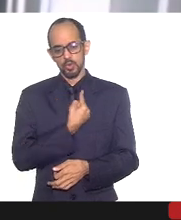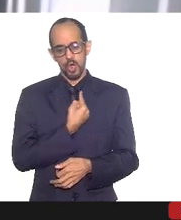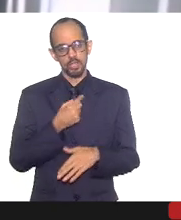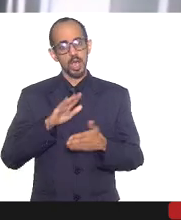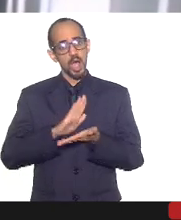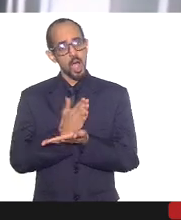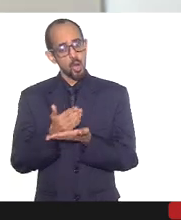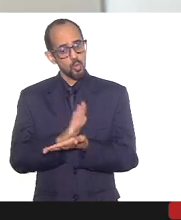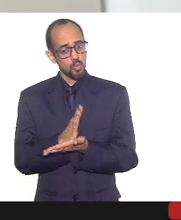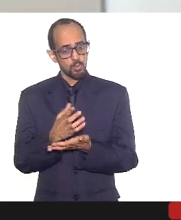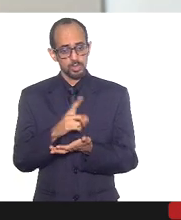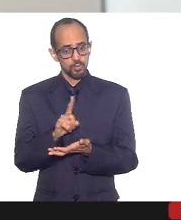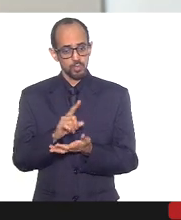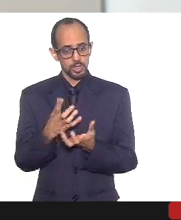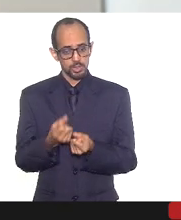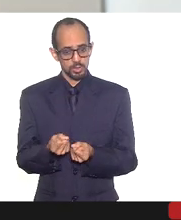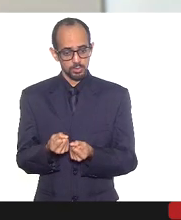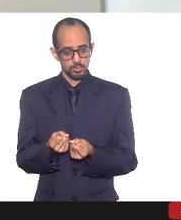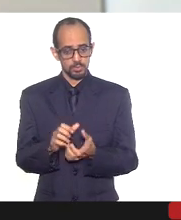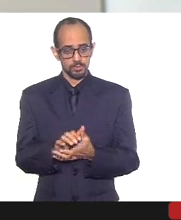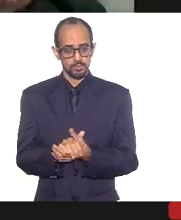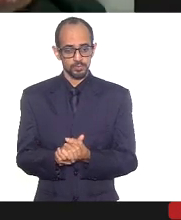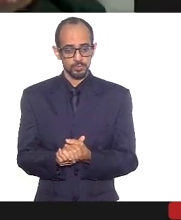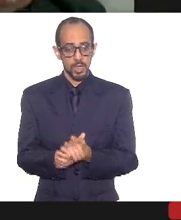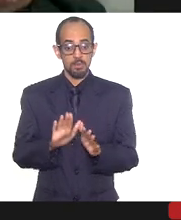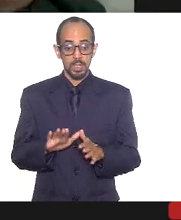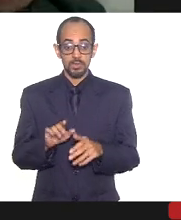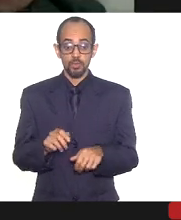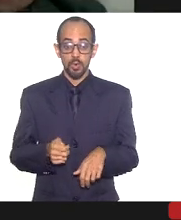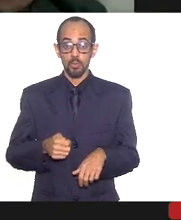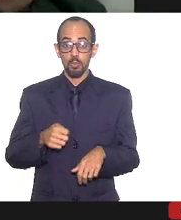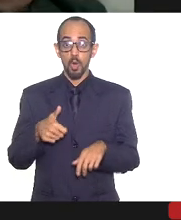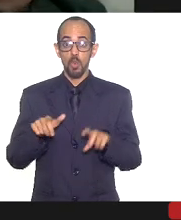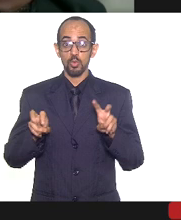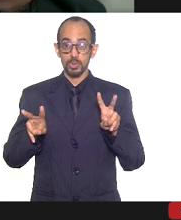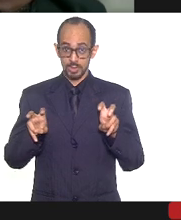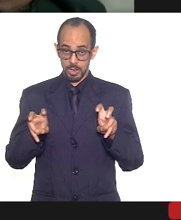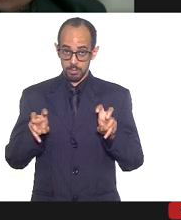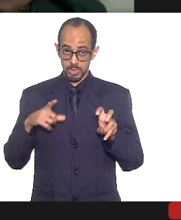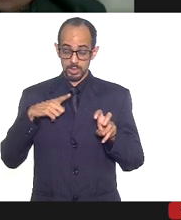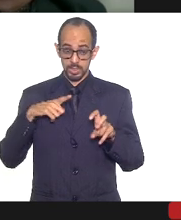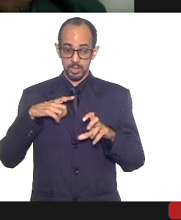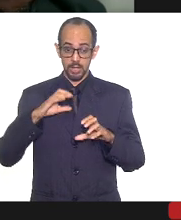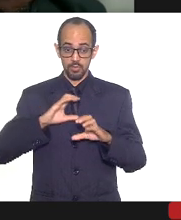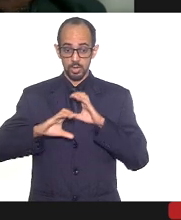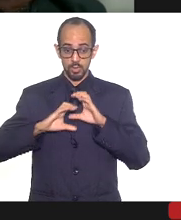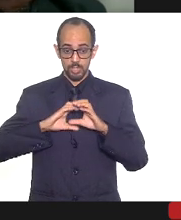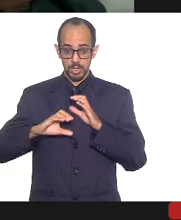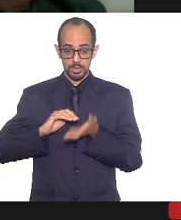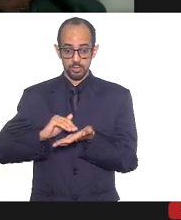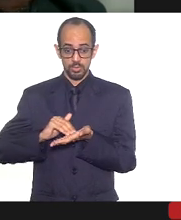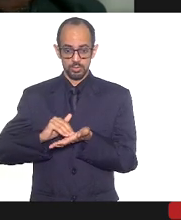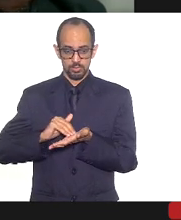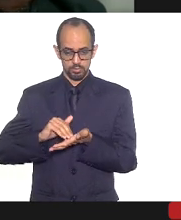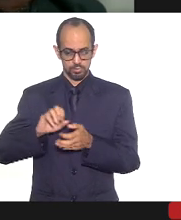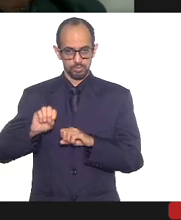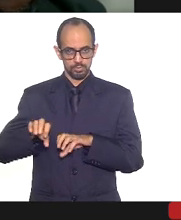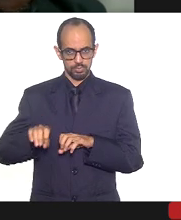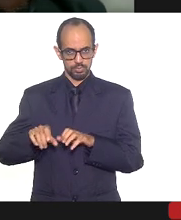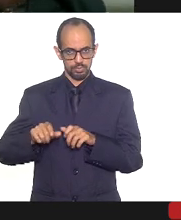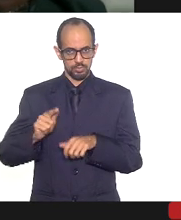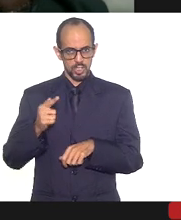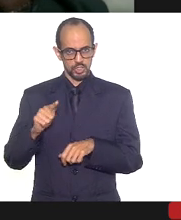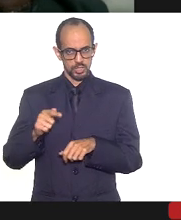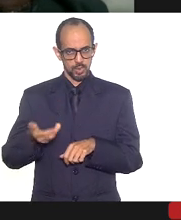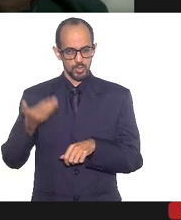acolhido, então... Foi um dos poucos temas, né, deputado Valdec? Foi um dos poucos temas em que houve diálogo, né, com a SEDUC na gestão anterior, né? Efetivamente,